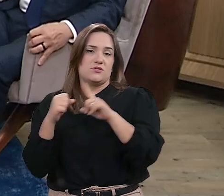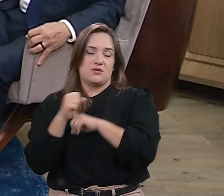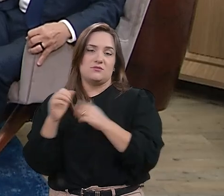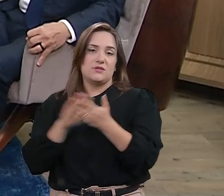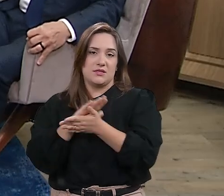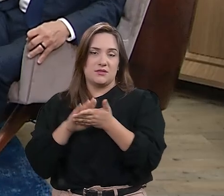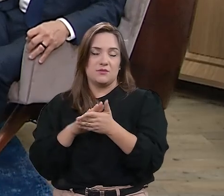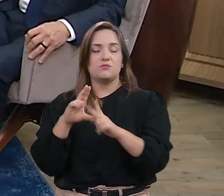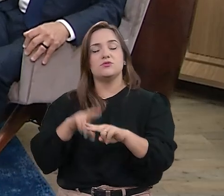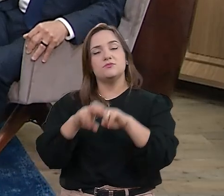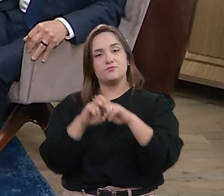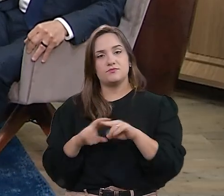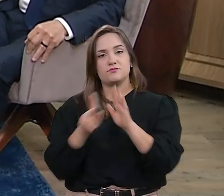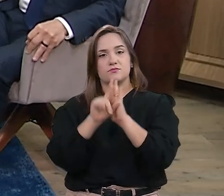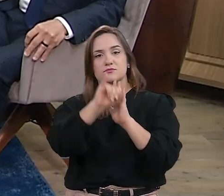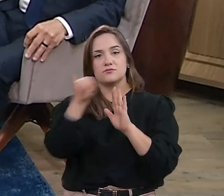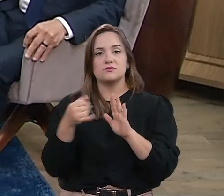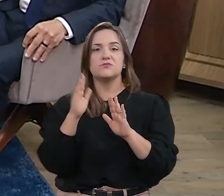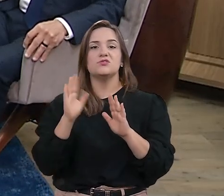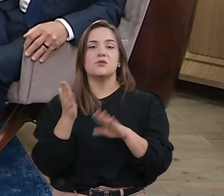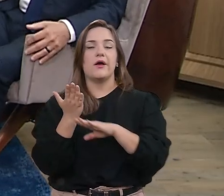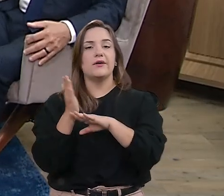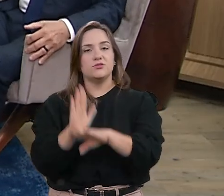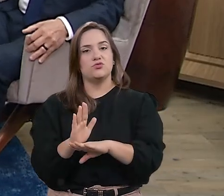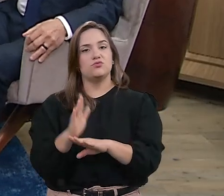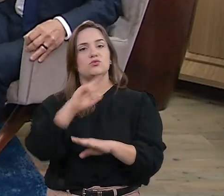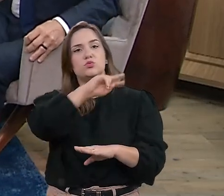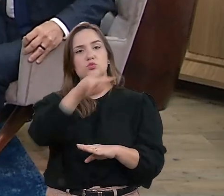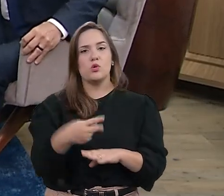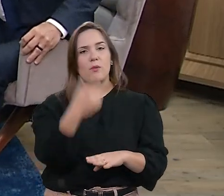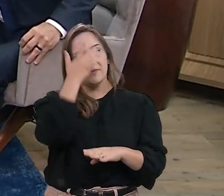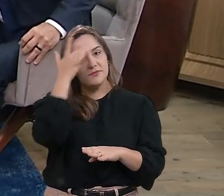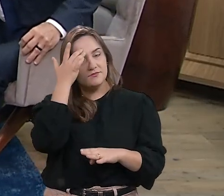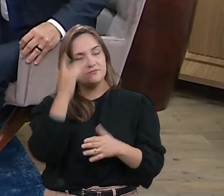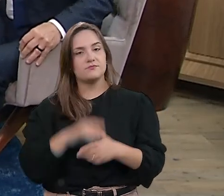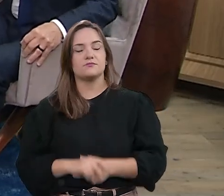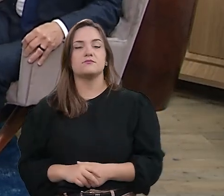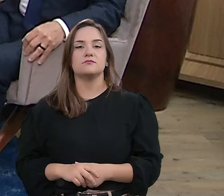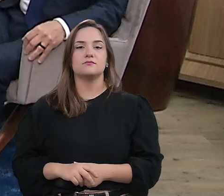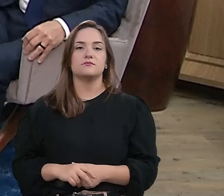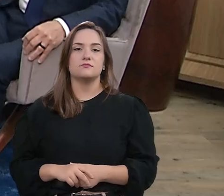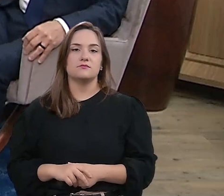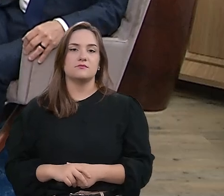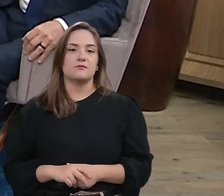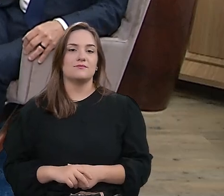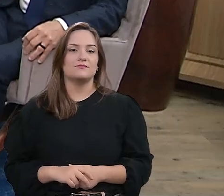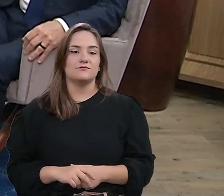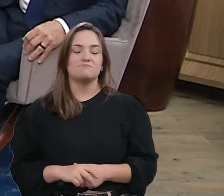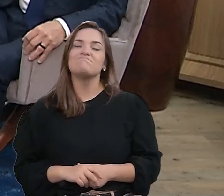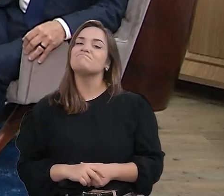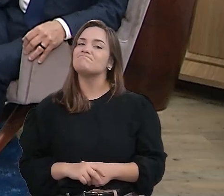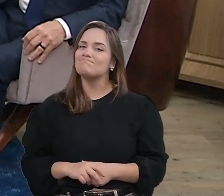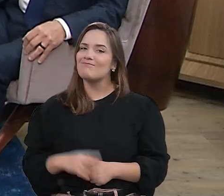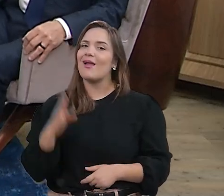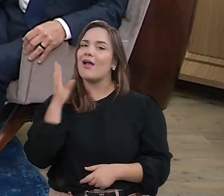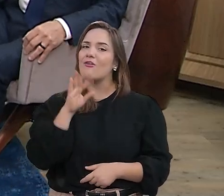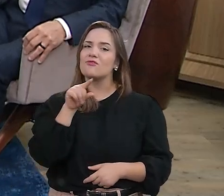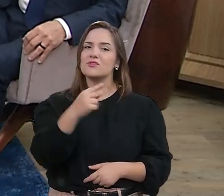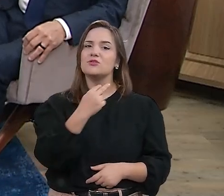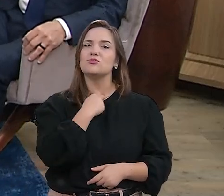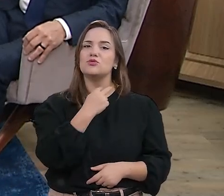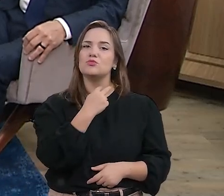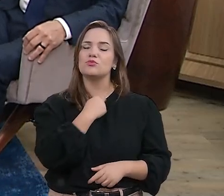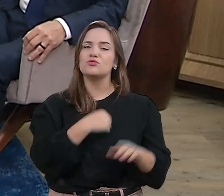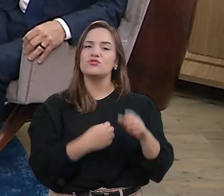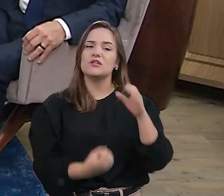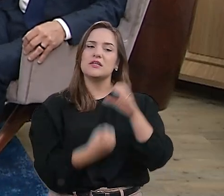está atendendo 2.000 pessoas. Olha só que interessante. Neste caso, o deputado não poderia fazer uma legislação para onerar o